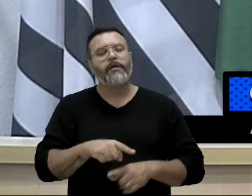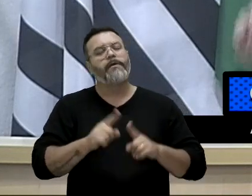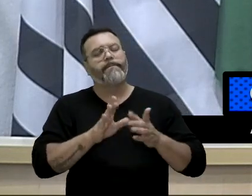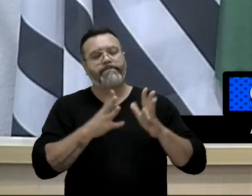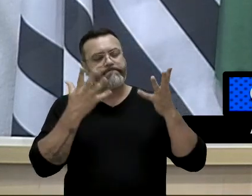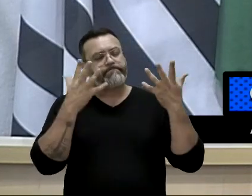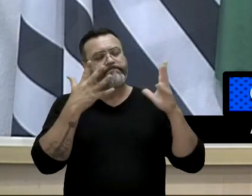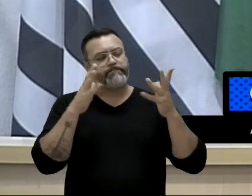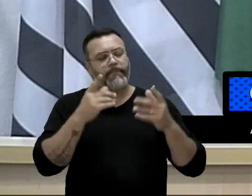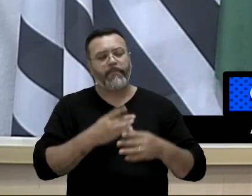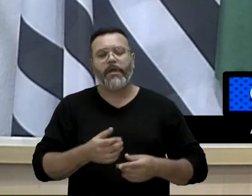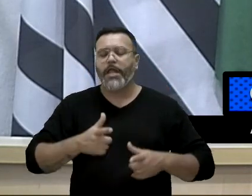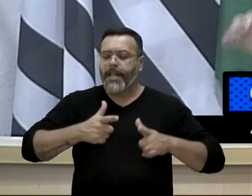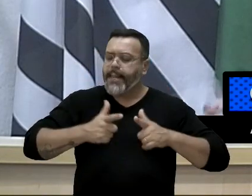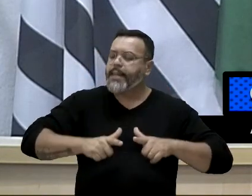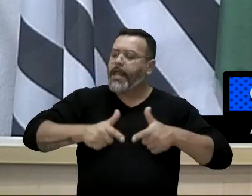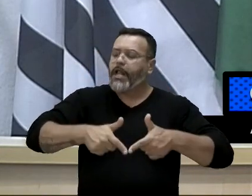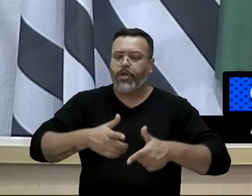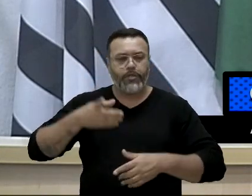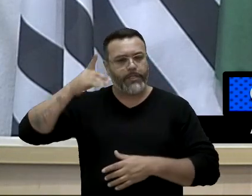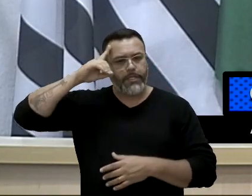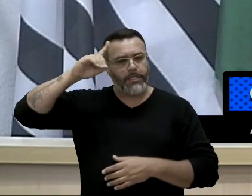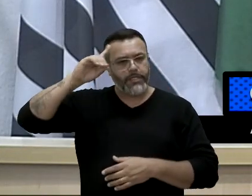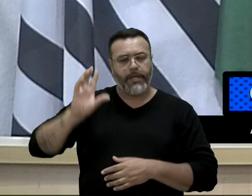vocês diária para que tudo aconteça.